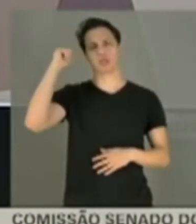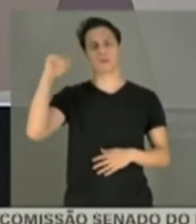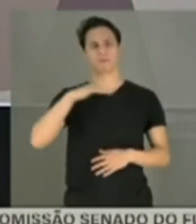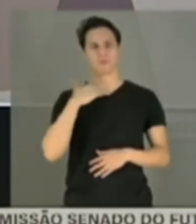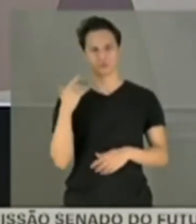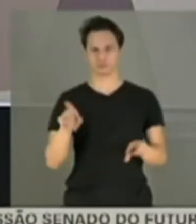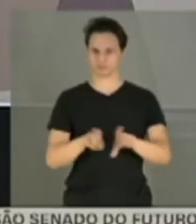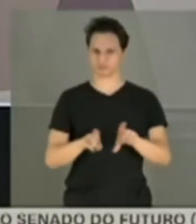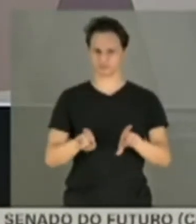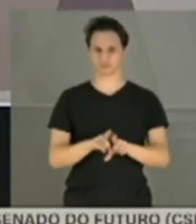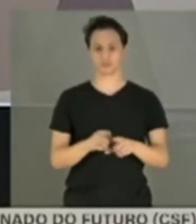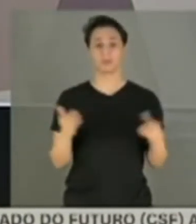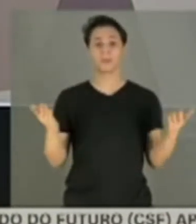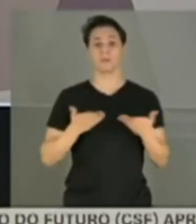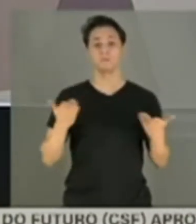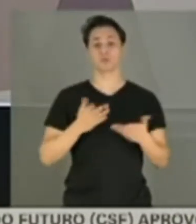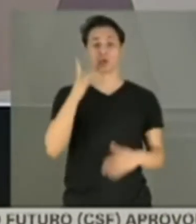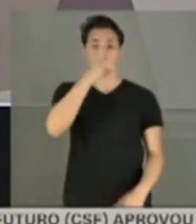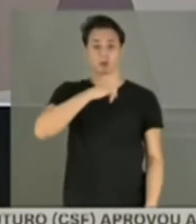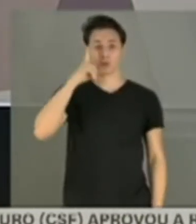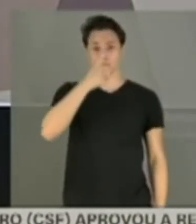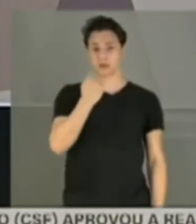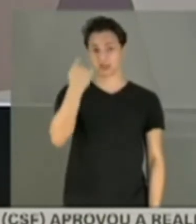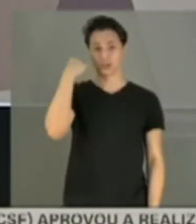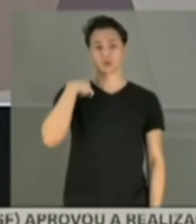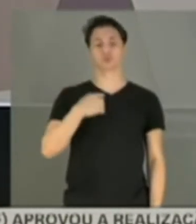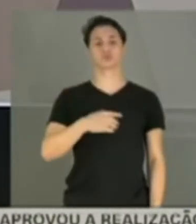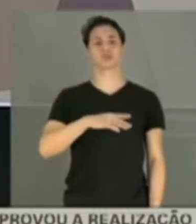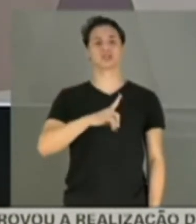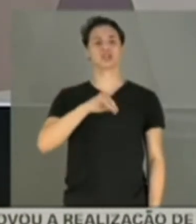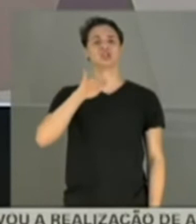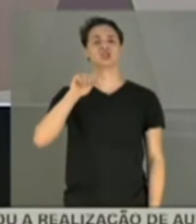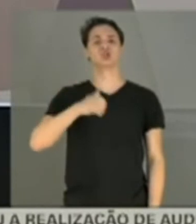Agora, no último domingo, Dia dos Pais,